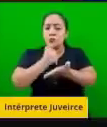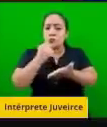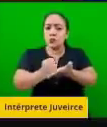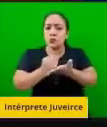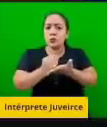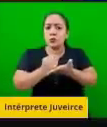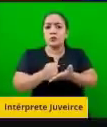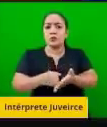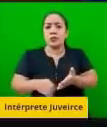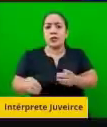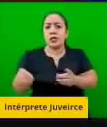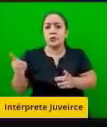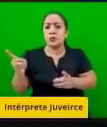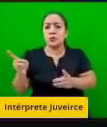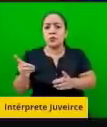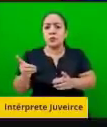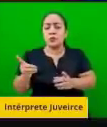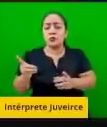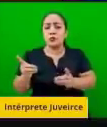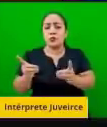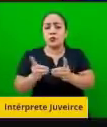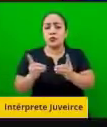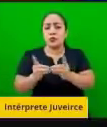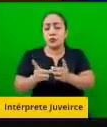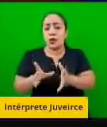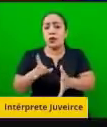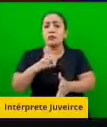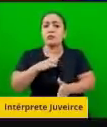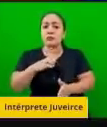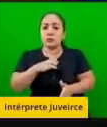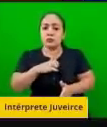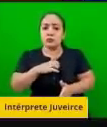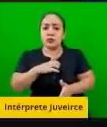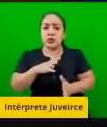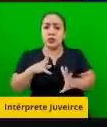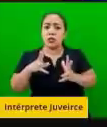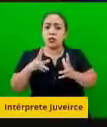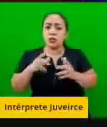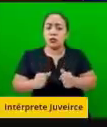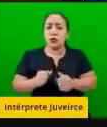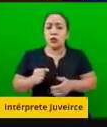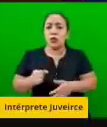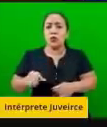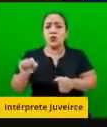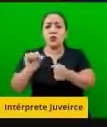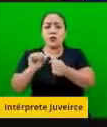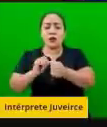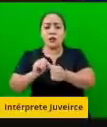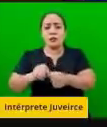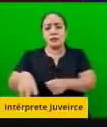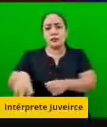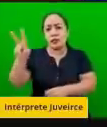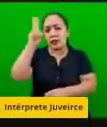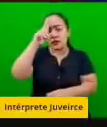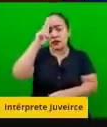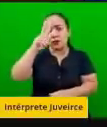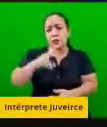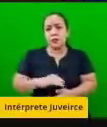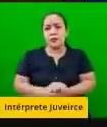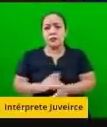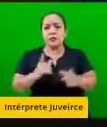válida para o desenvolvimento da atitude historiadora. Próximo slide, por favor.